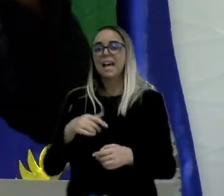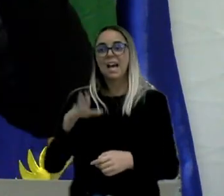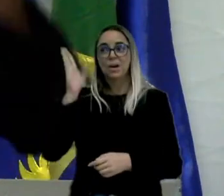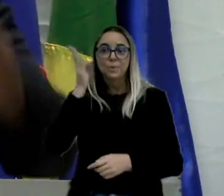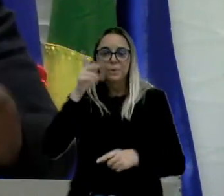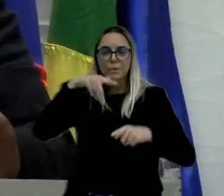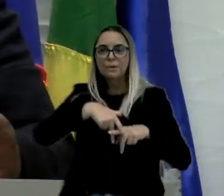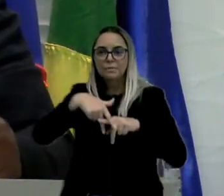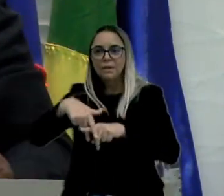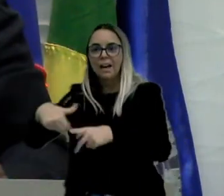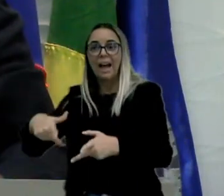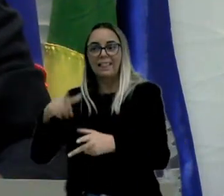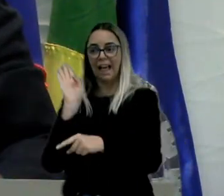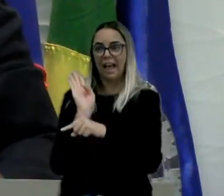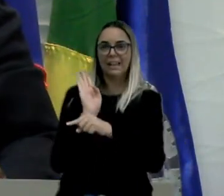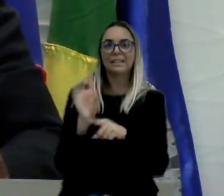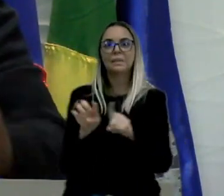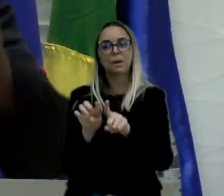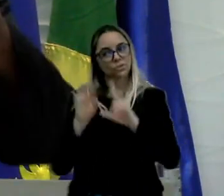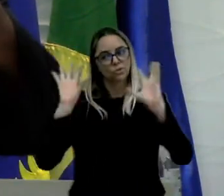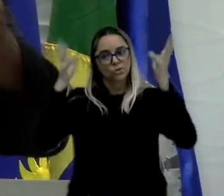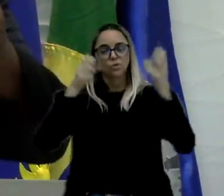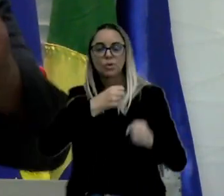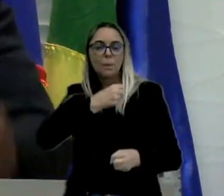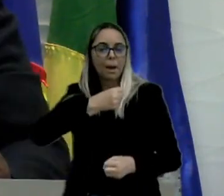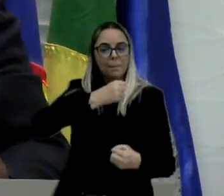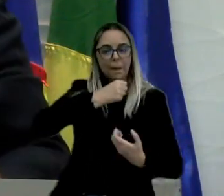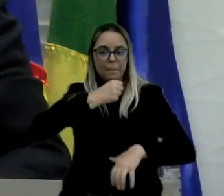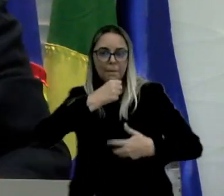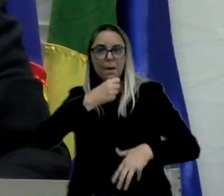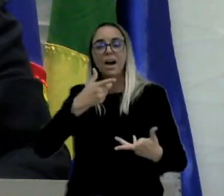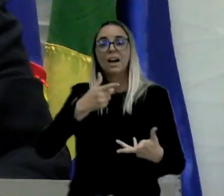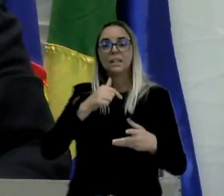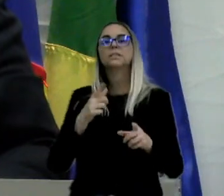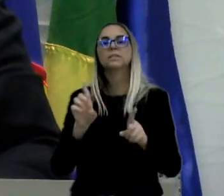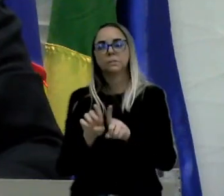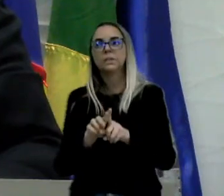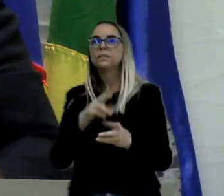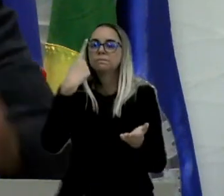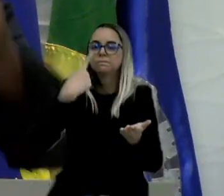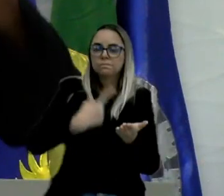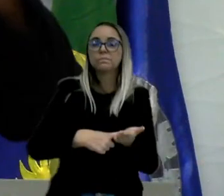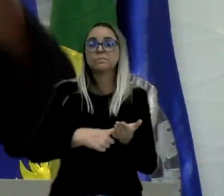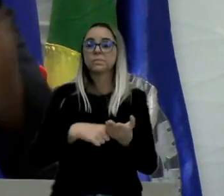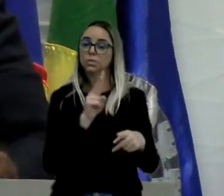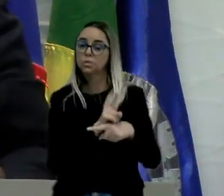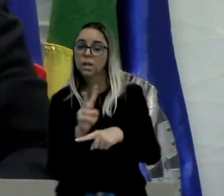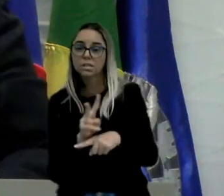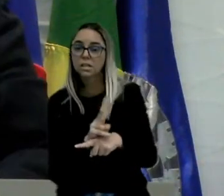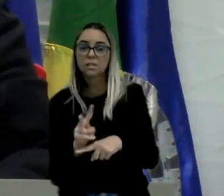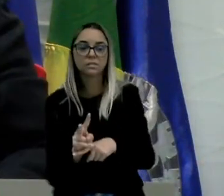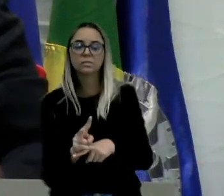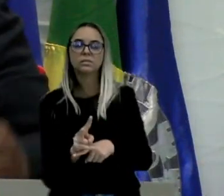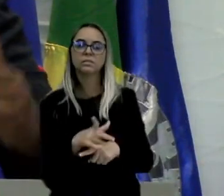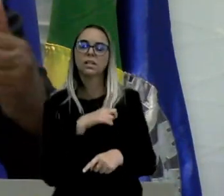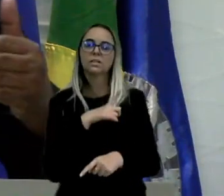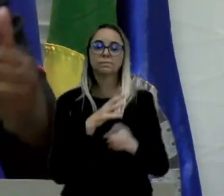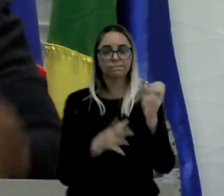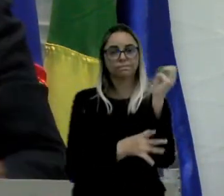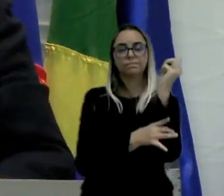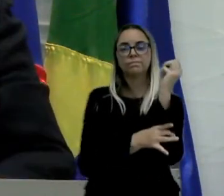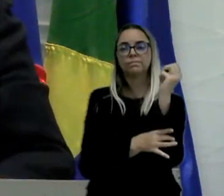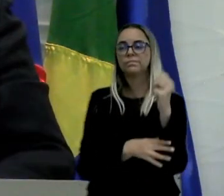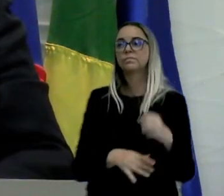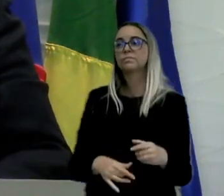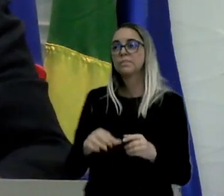temos show vamos contratar segurança Daqui a pouco estamos na A Jardim ao 15º